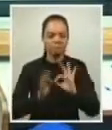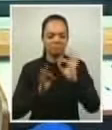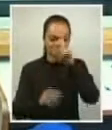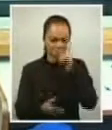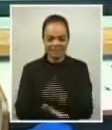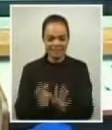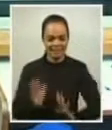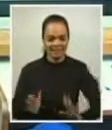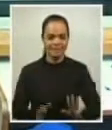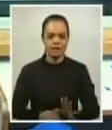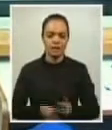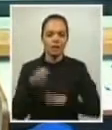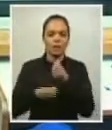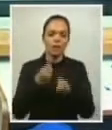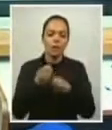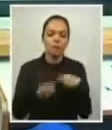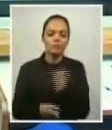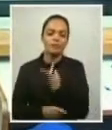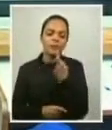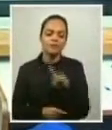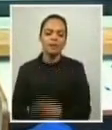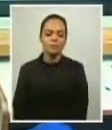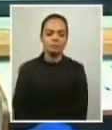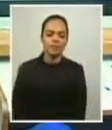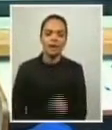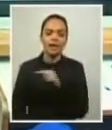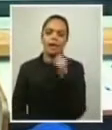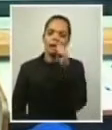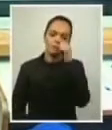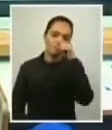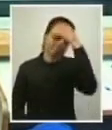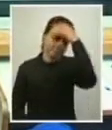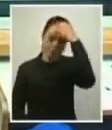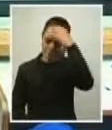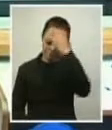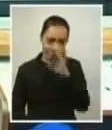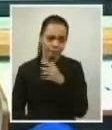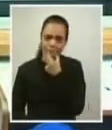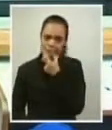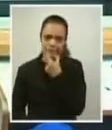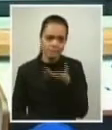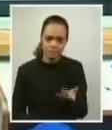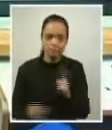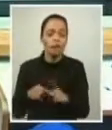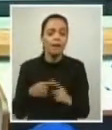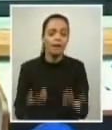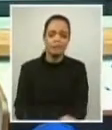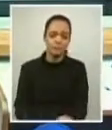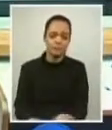como é que se refere como é que nos referimos à ela é a mãe da rainha da Inglaterra porque